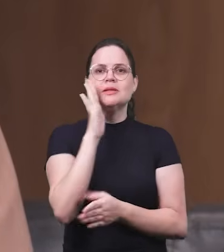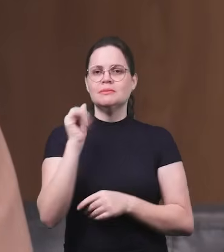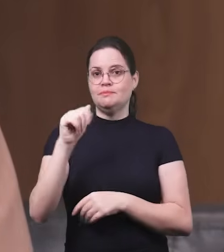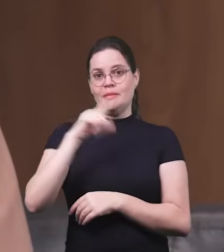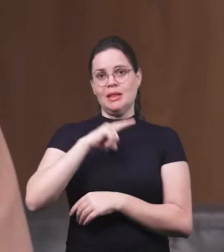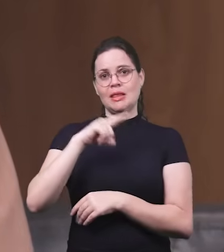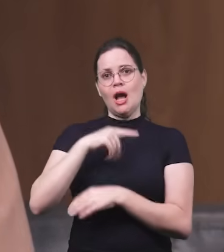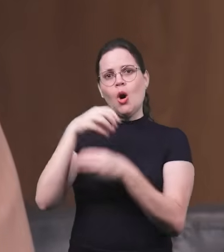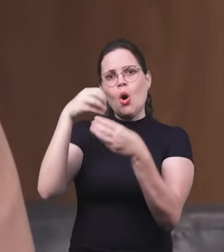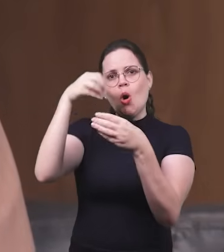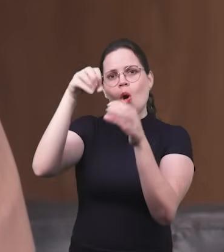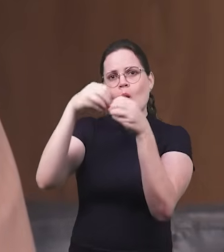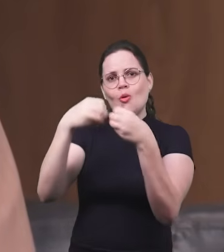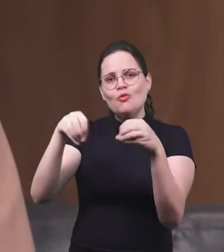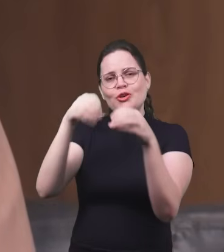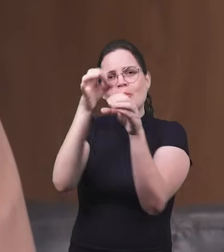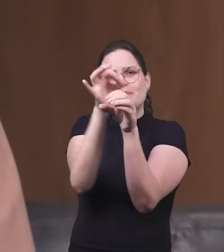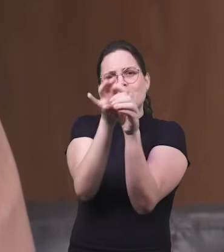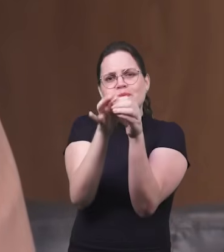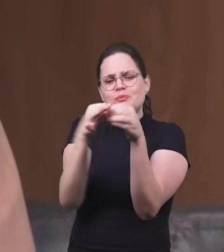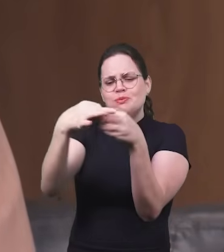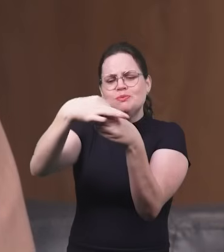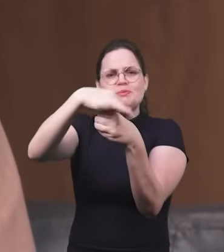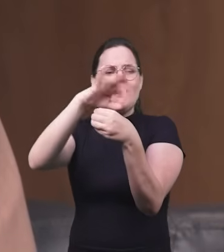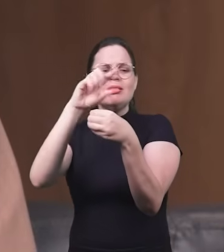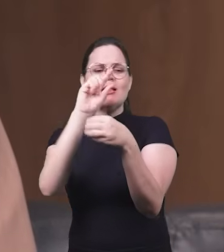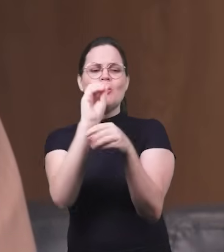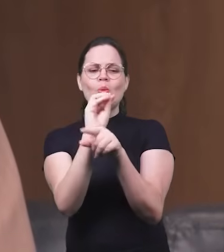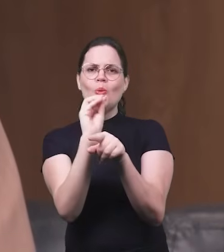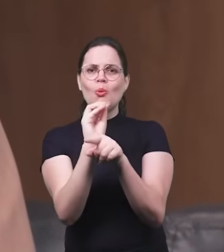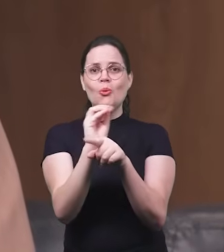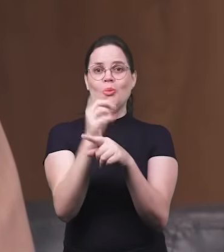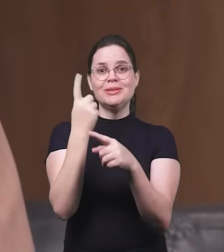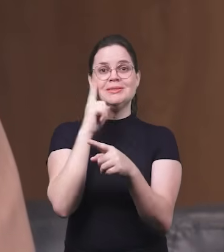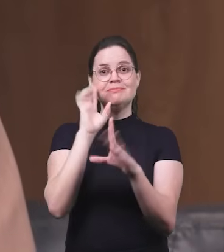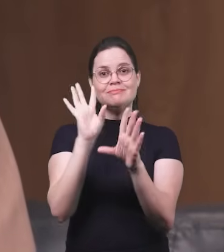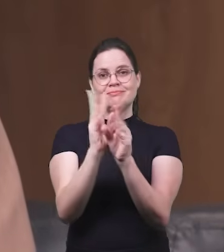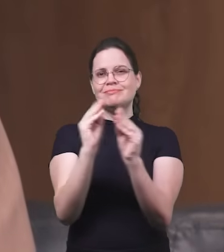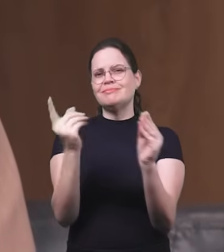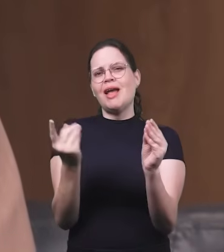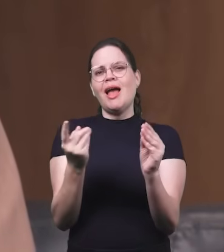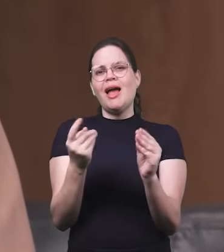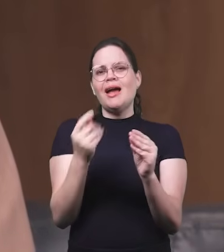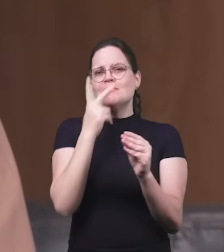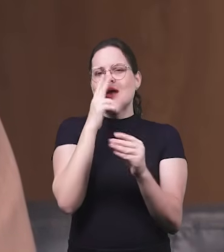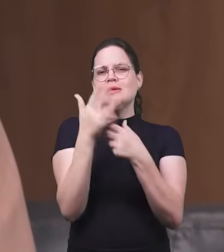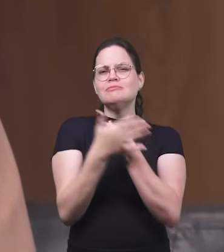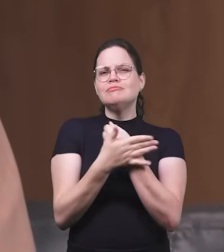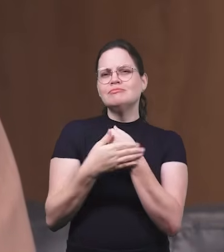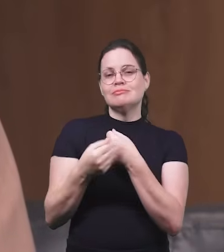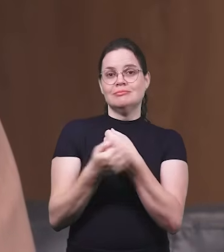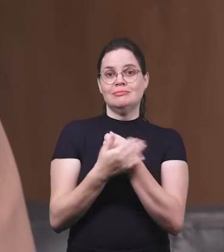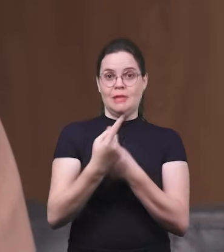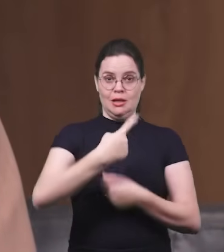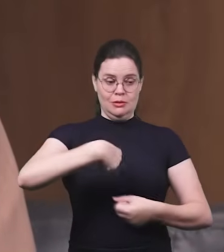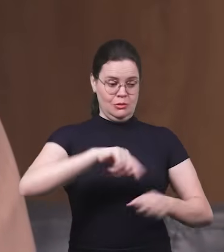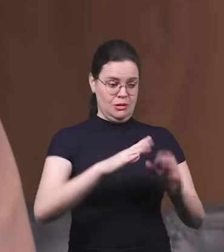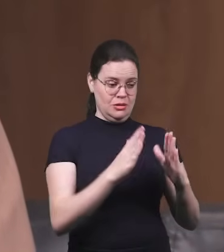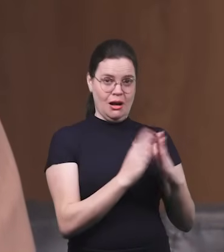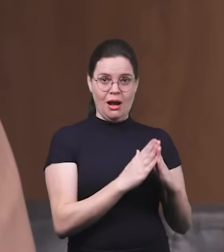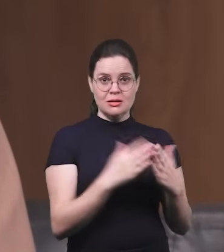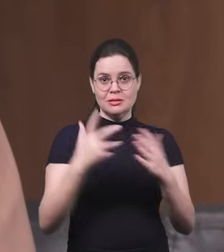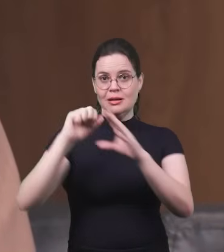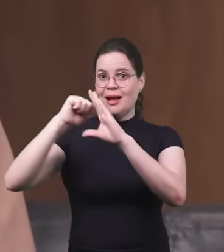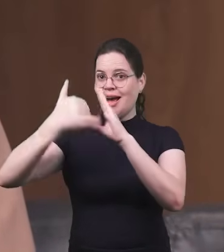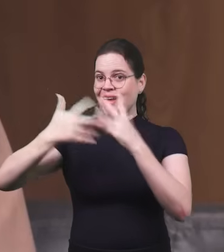imagina, tem filhotes, você vê. Então o ninho, o nosso lar como ninho, ele tem que ter essa característica,